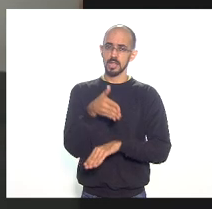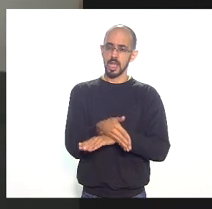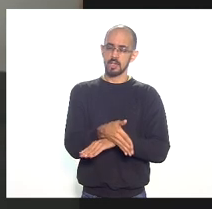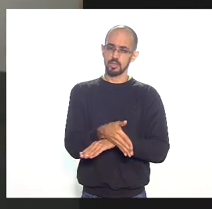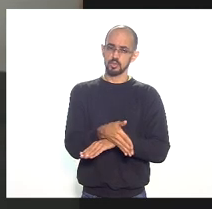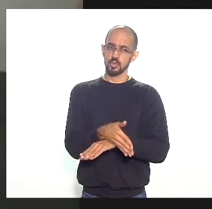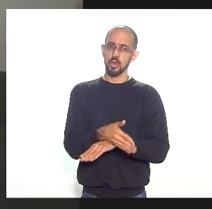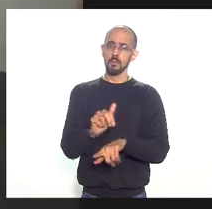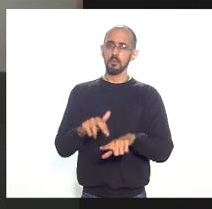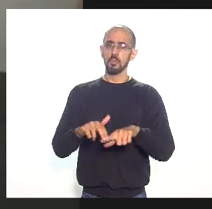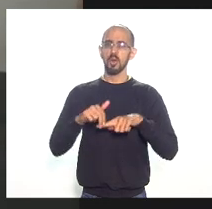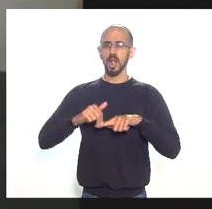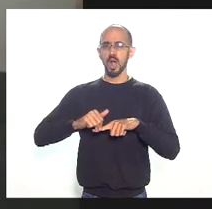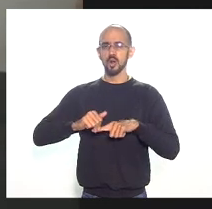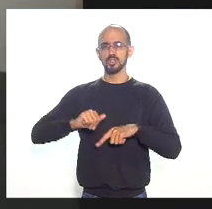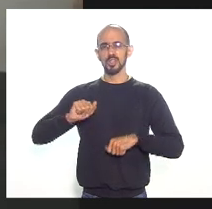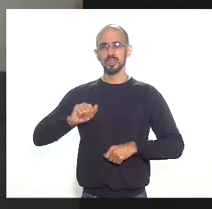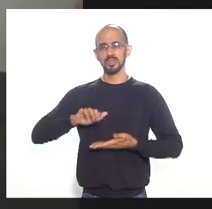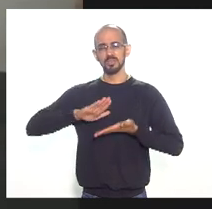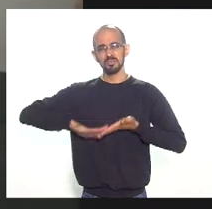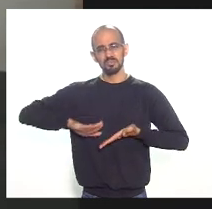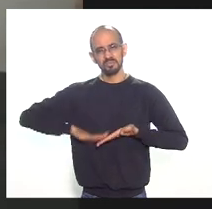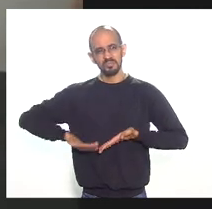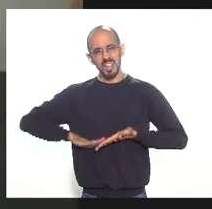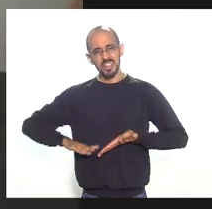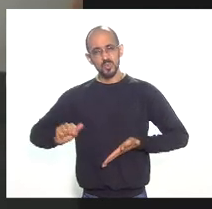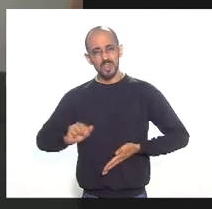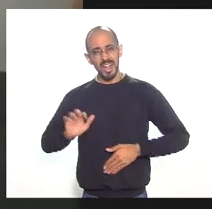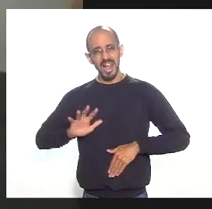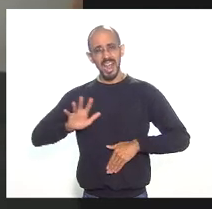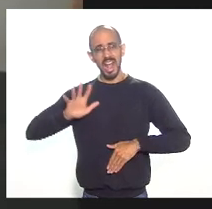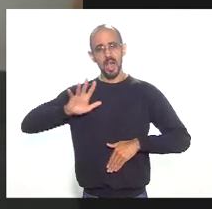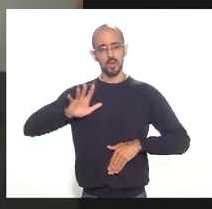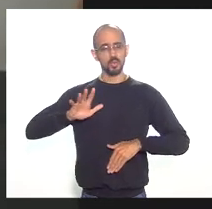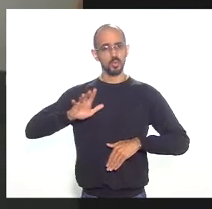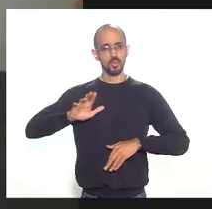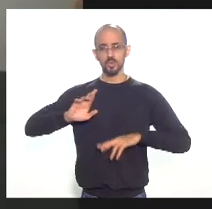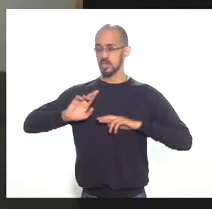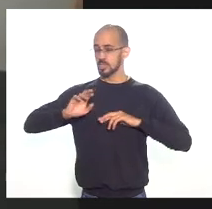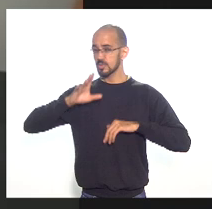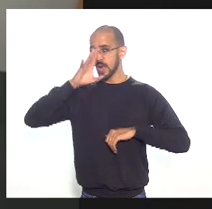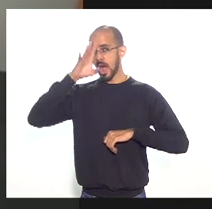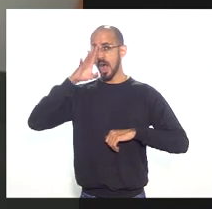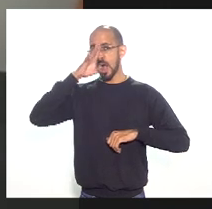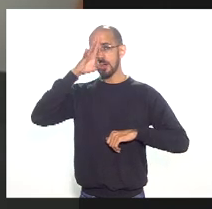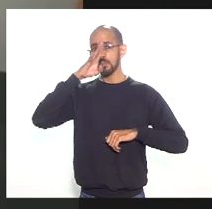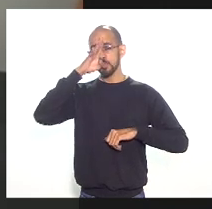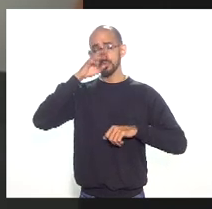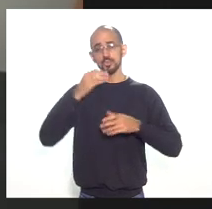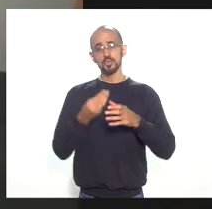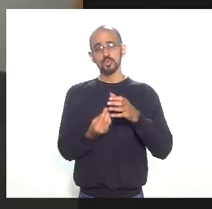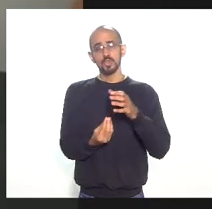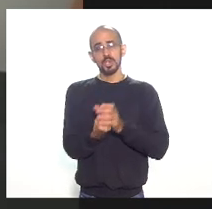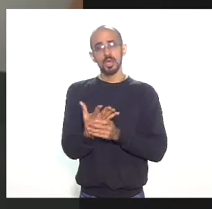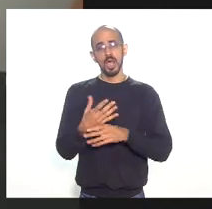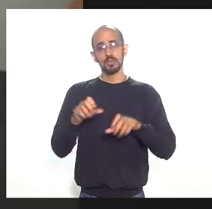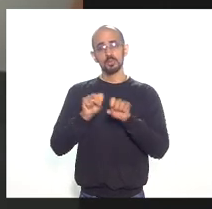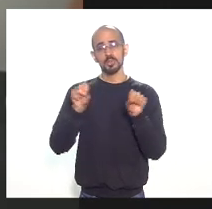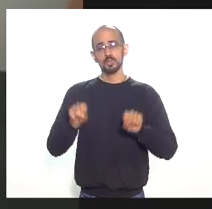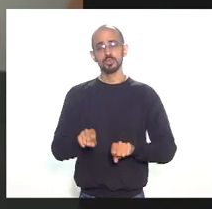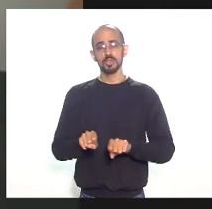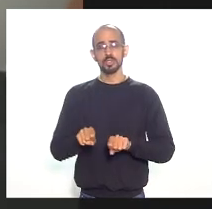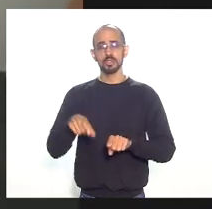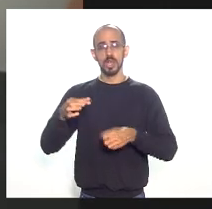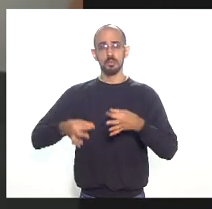onerosidade expressiva, excessiva e desproporcional estabelecida pelo regime de custas e